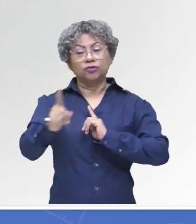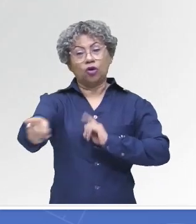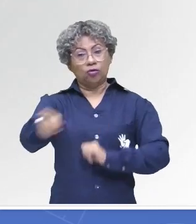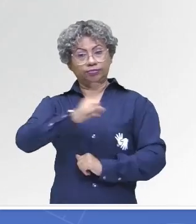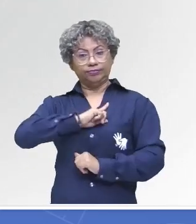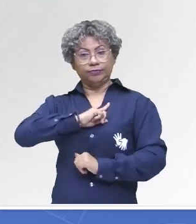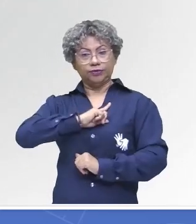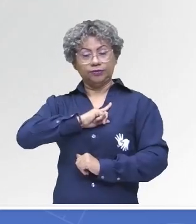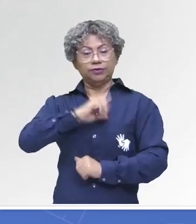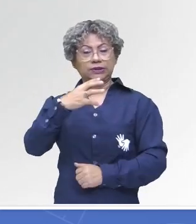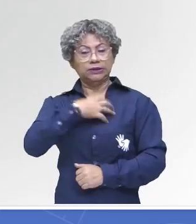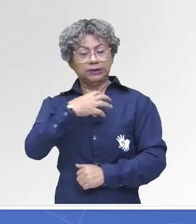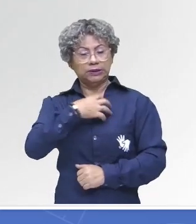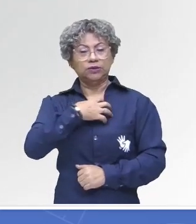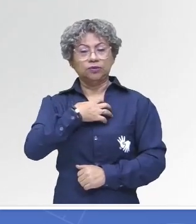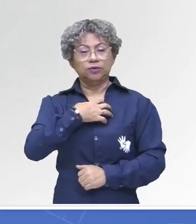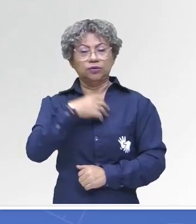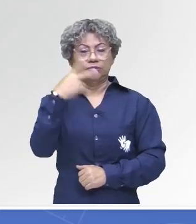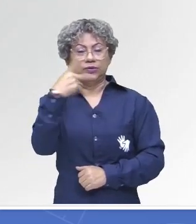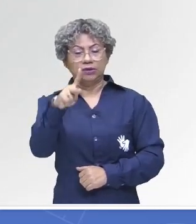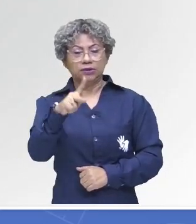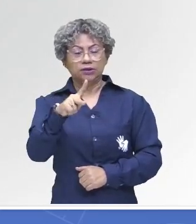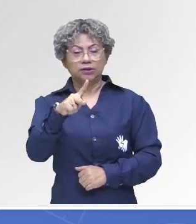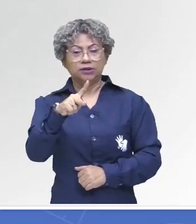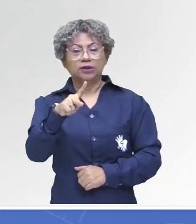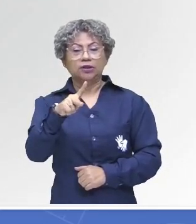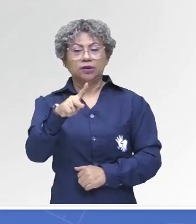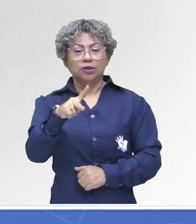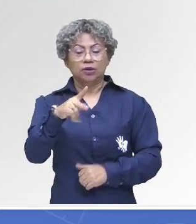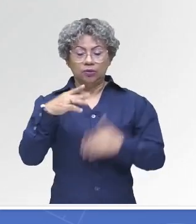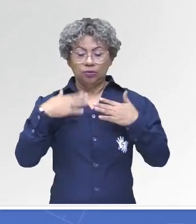partir do momento que o corpo absorve essa energia, já